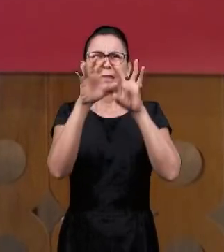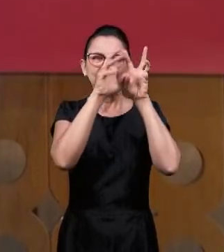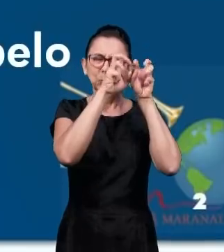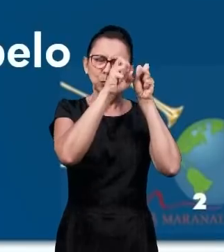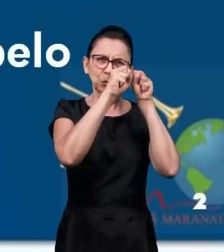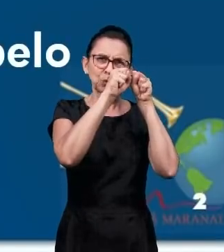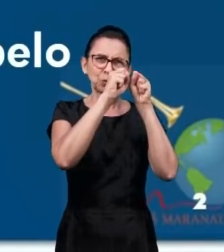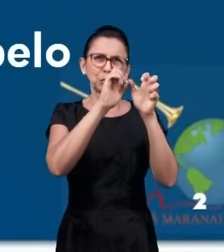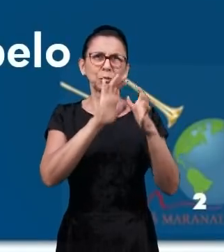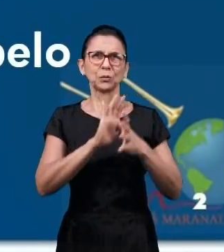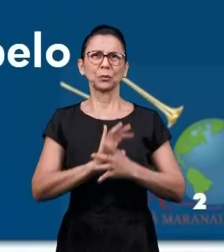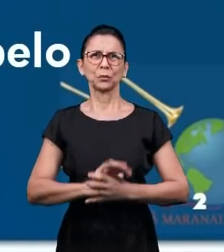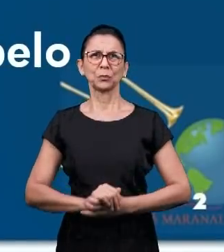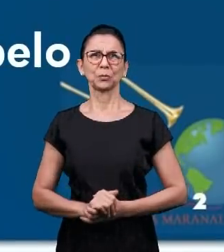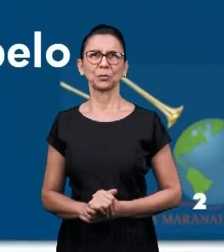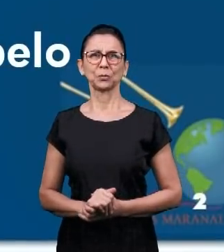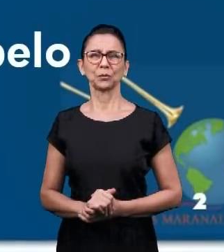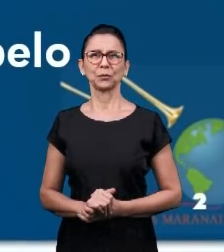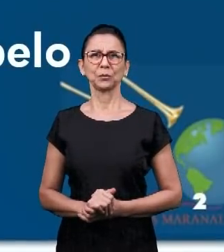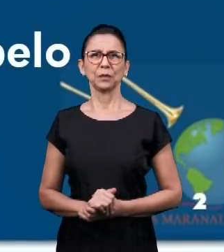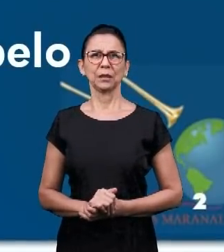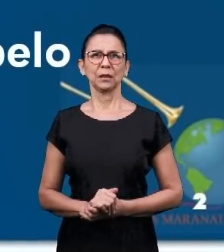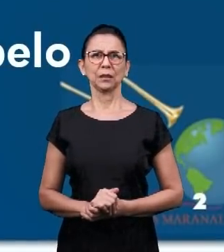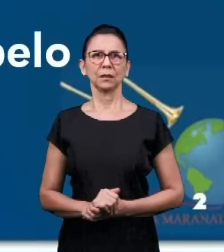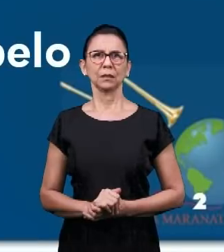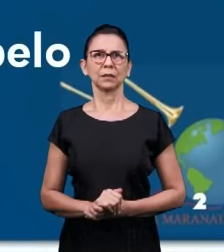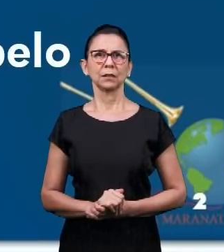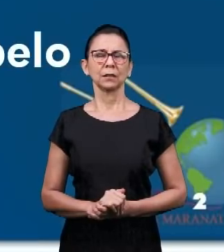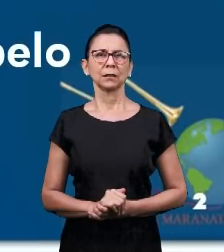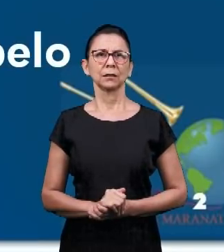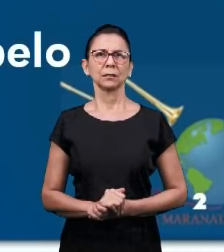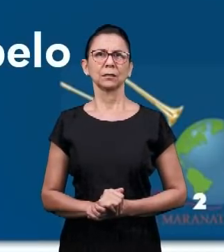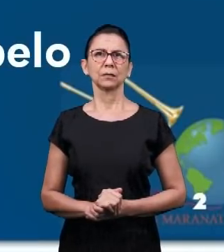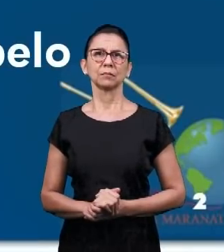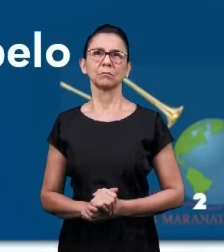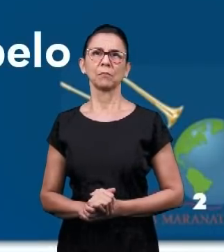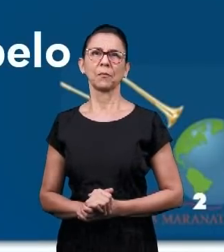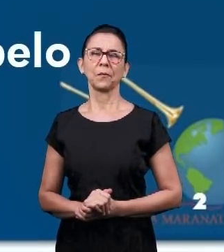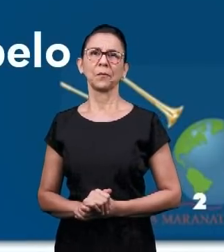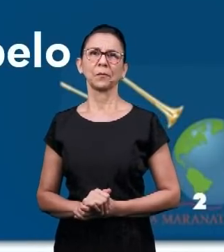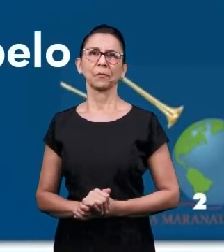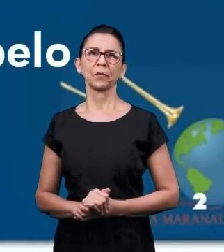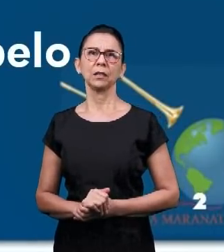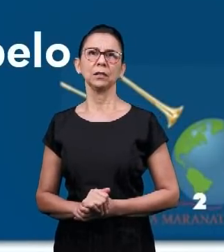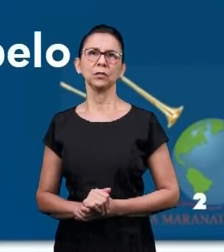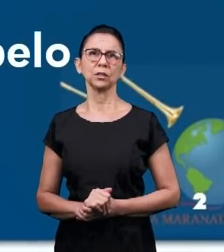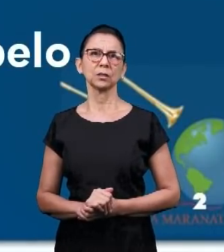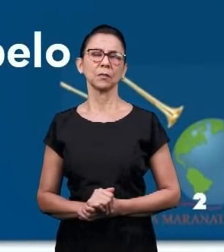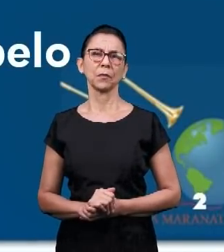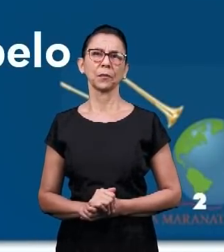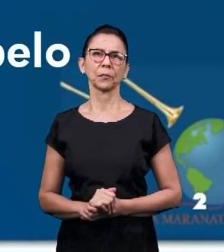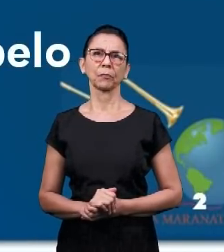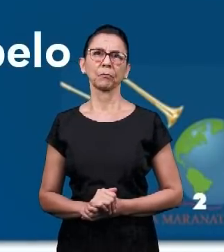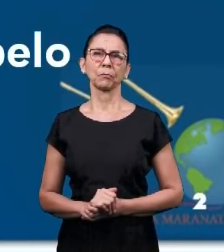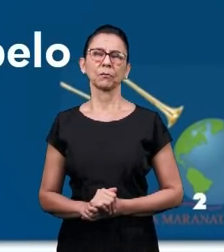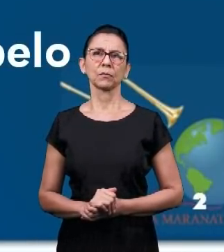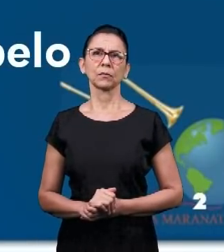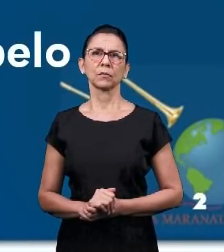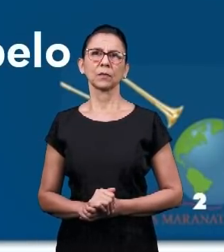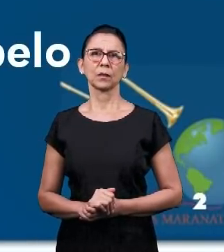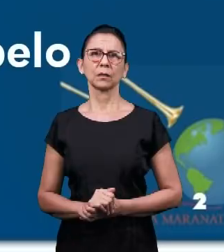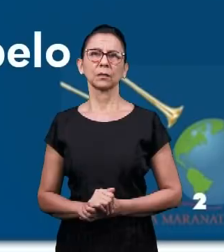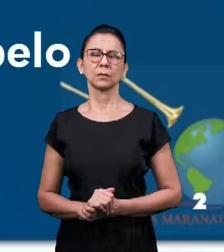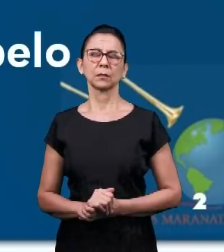Interessante, o que é escuro? Falta de luz. Você já chegou em